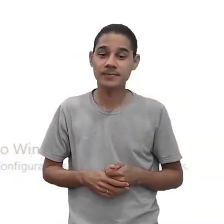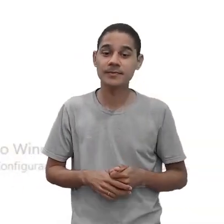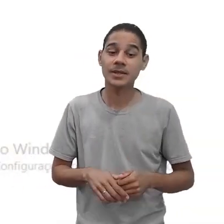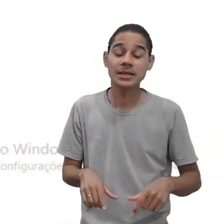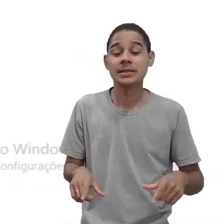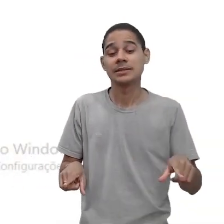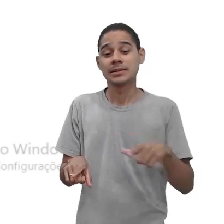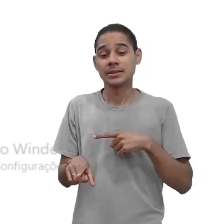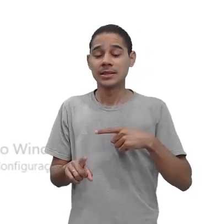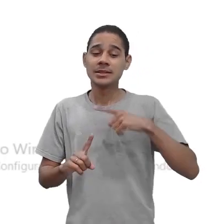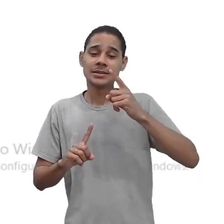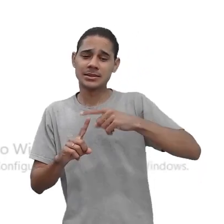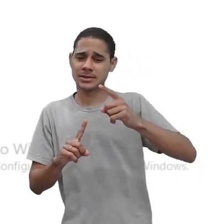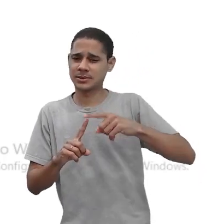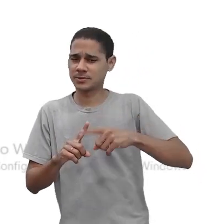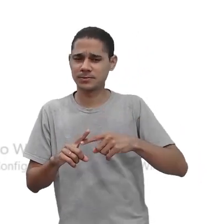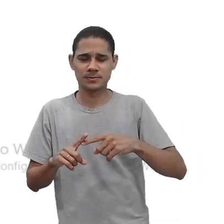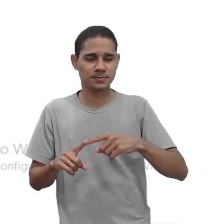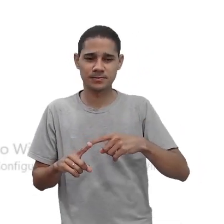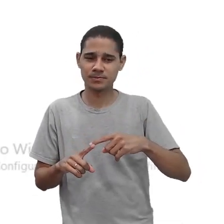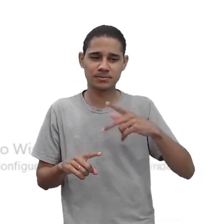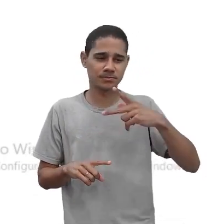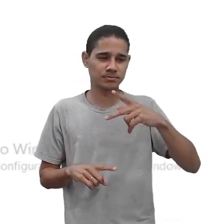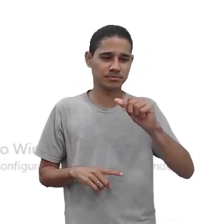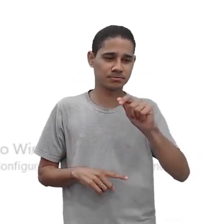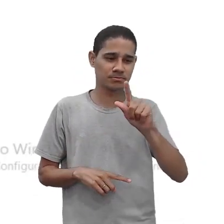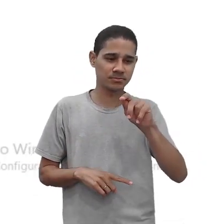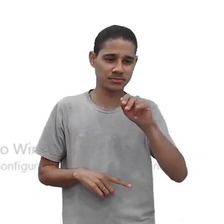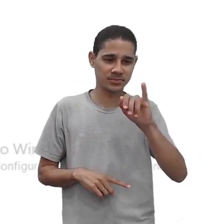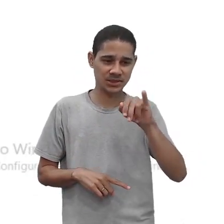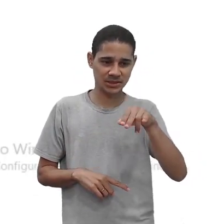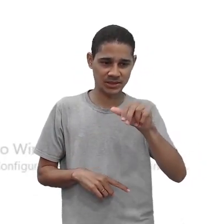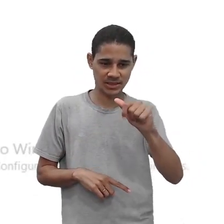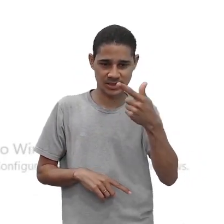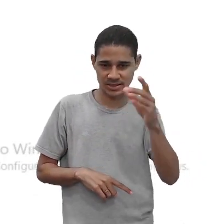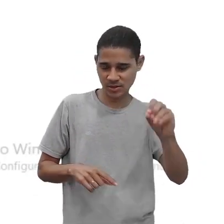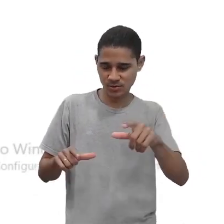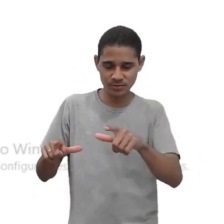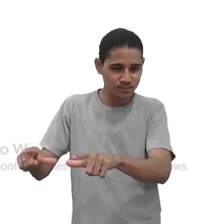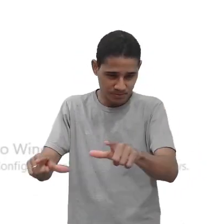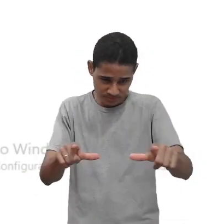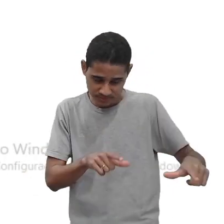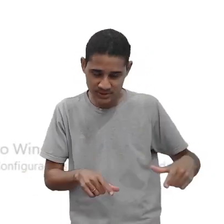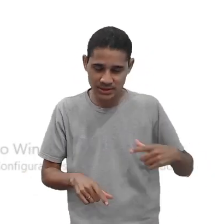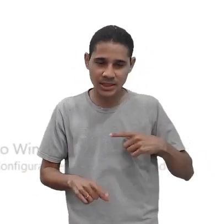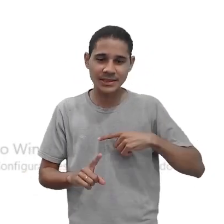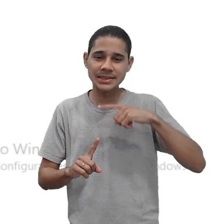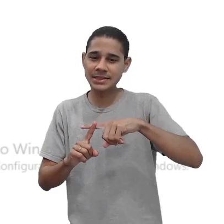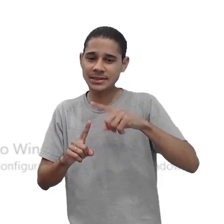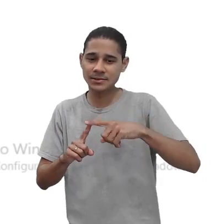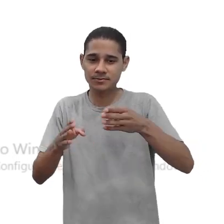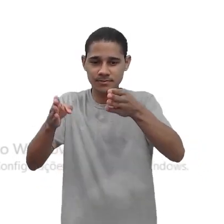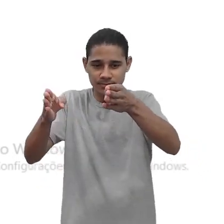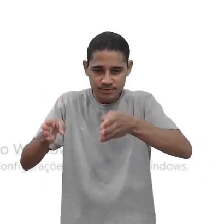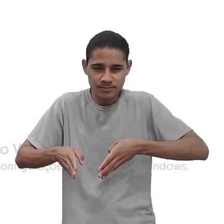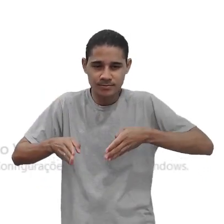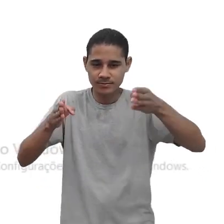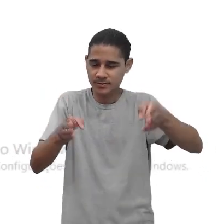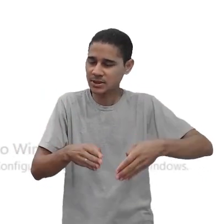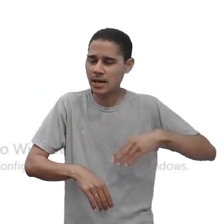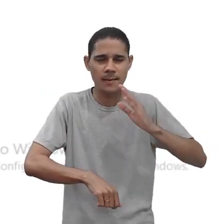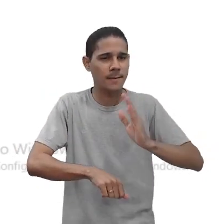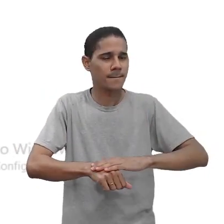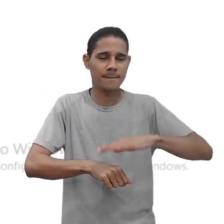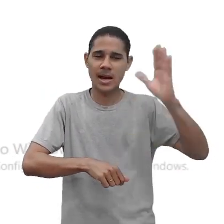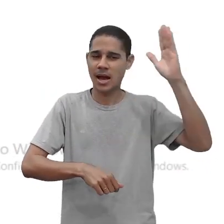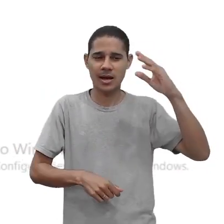de paginação de piso que eu vou estar mostrando aqui para vocês. A gente tem o tipo de paginação alinhada, né, que é a mais tradicional e a